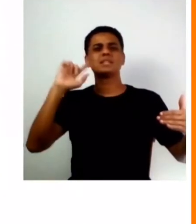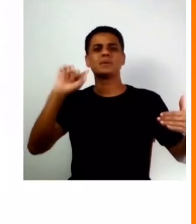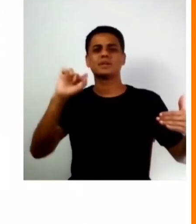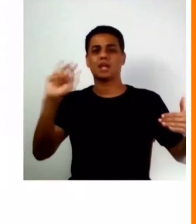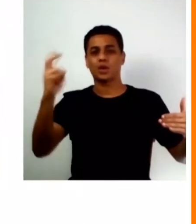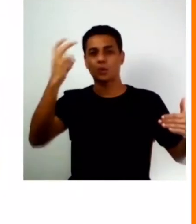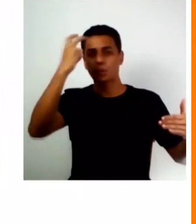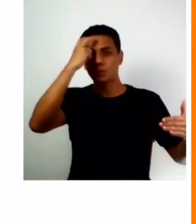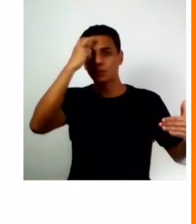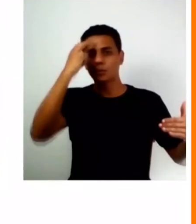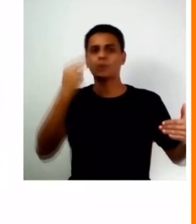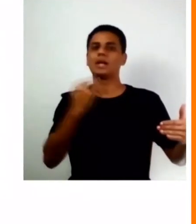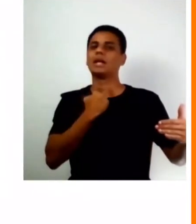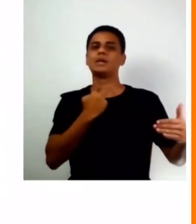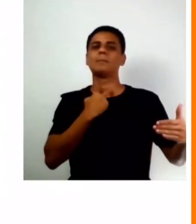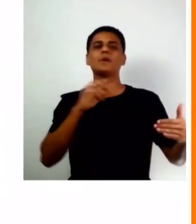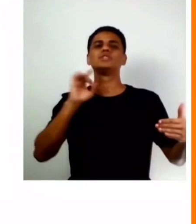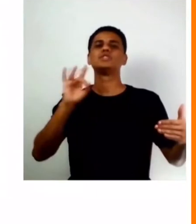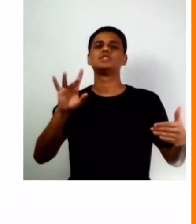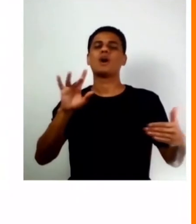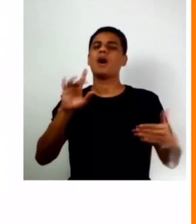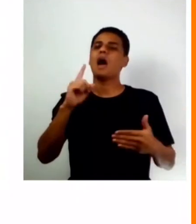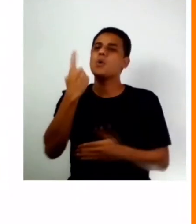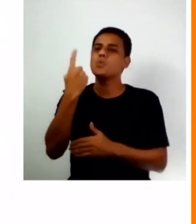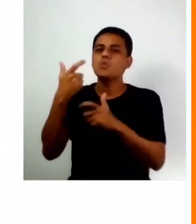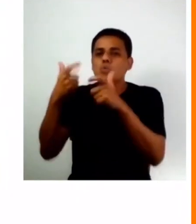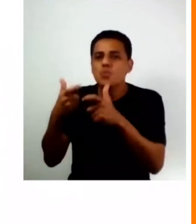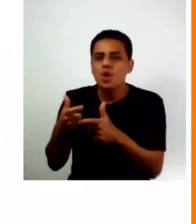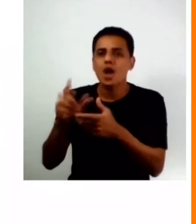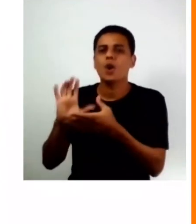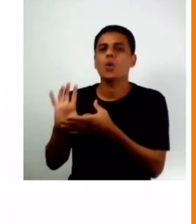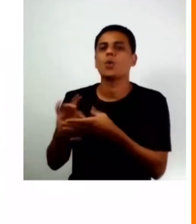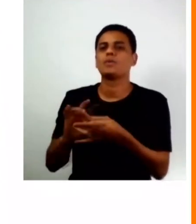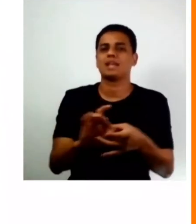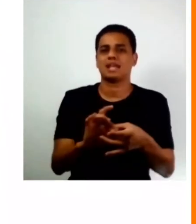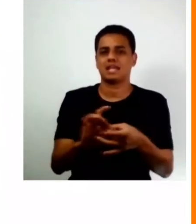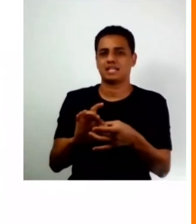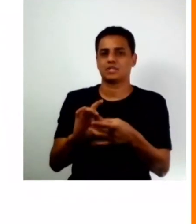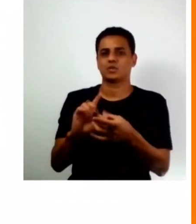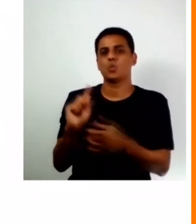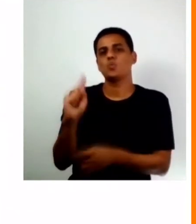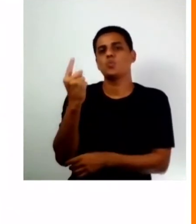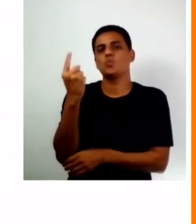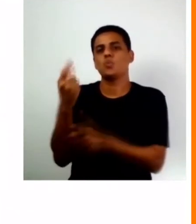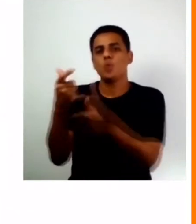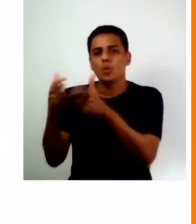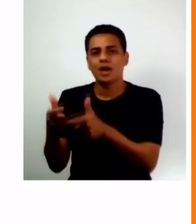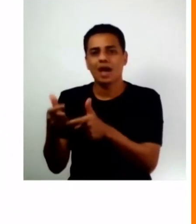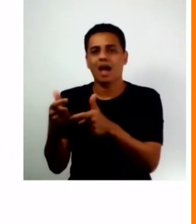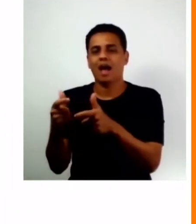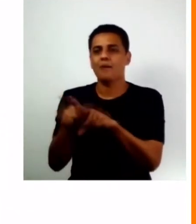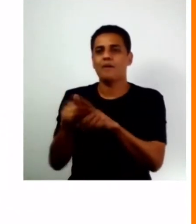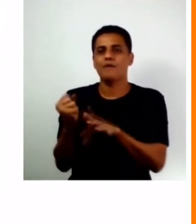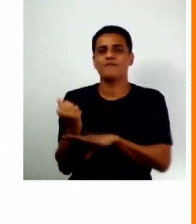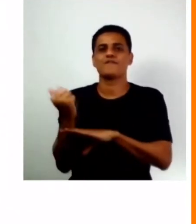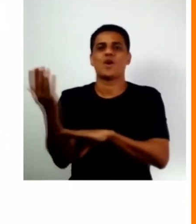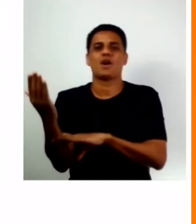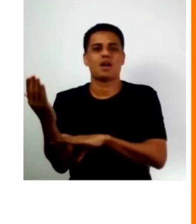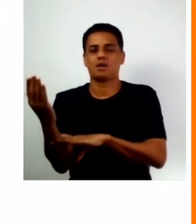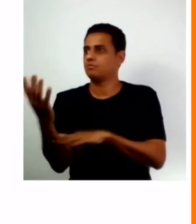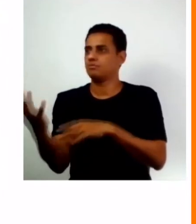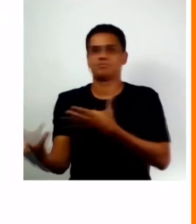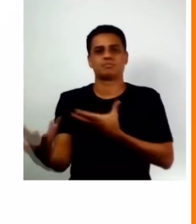ajena á sú contexto. A cultura non pode estar, a gestión da cultura non pode estar extraña a lo que está pasando en sú